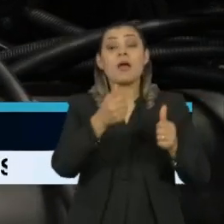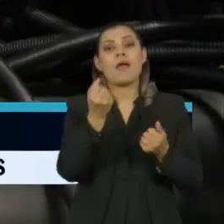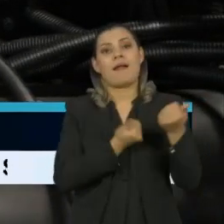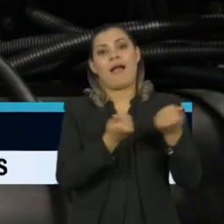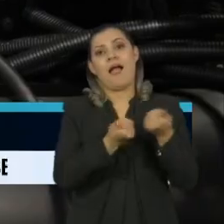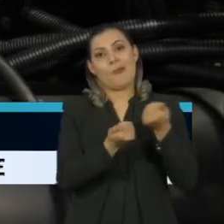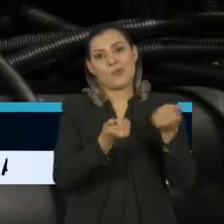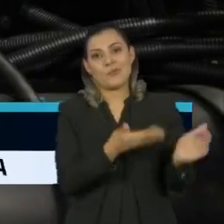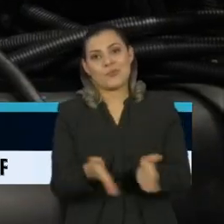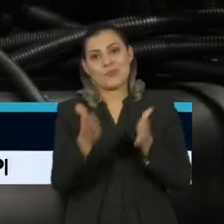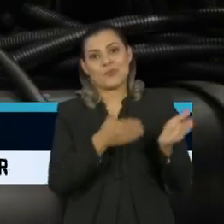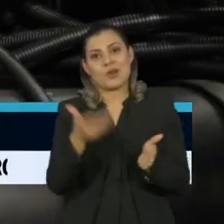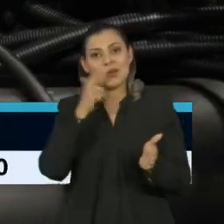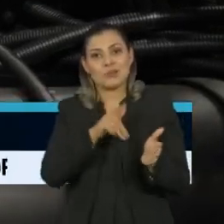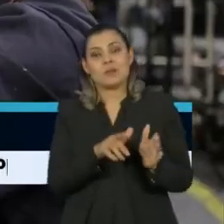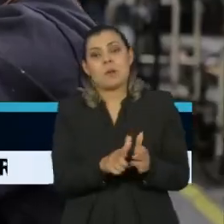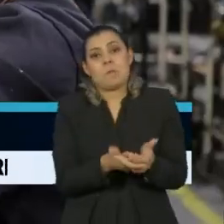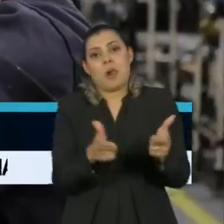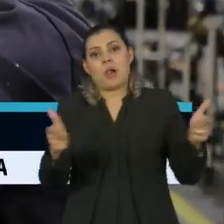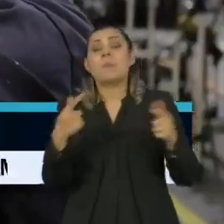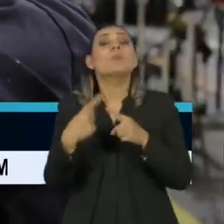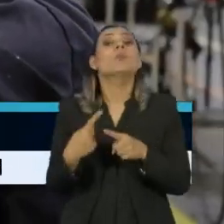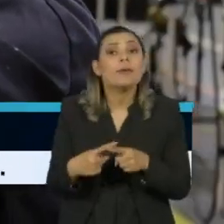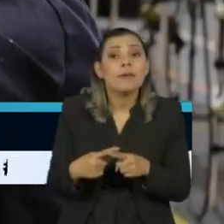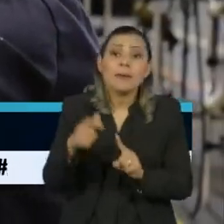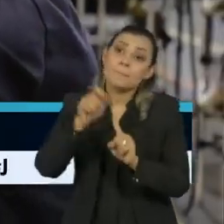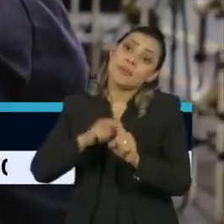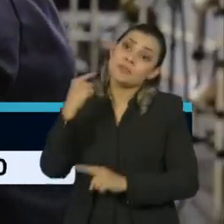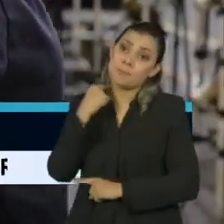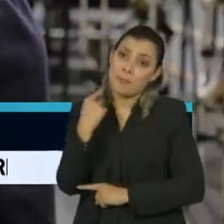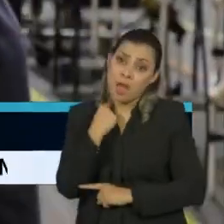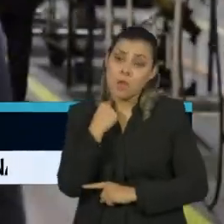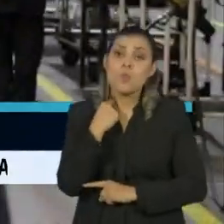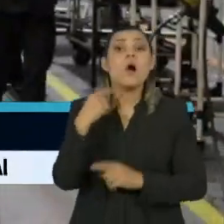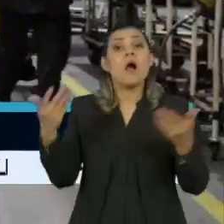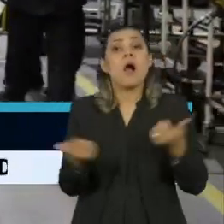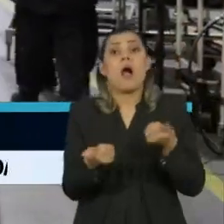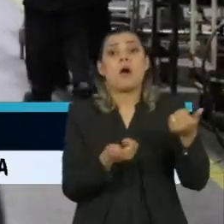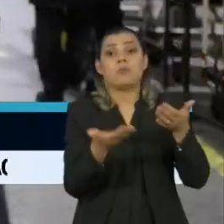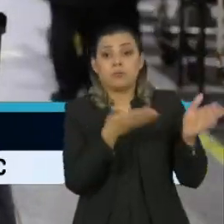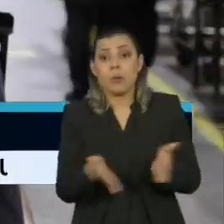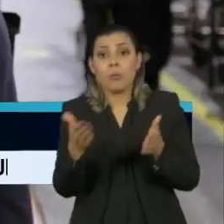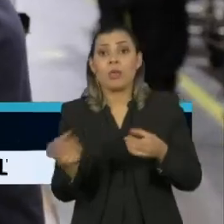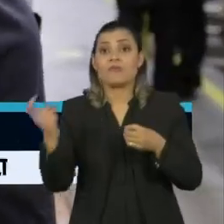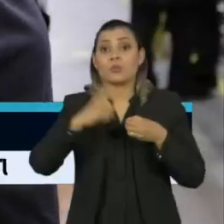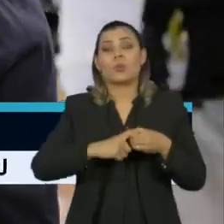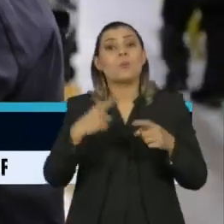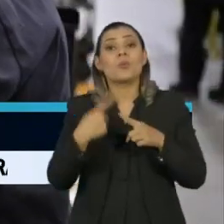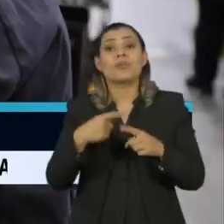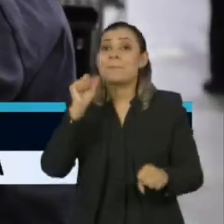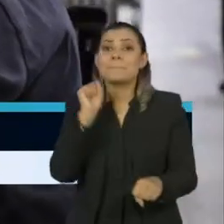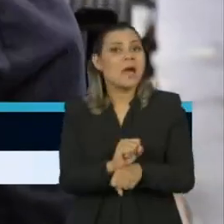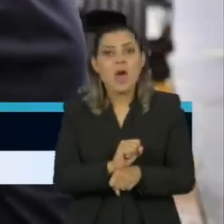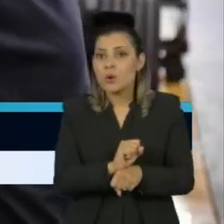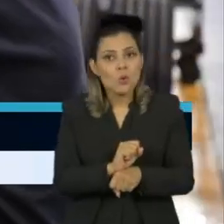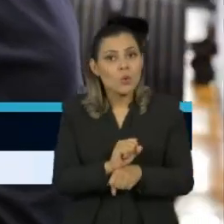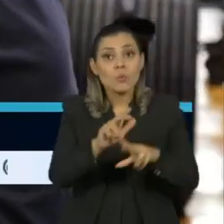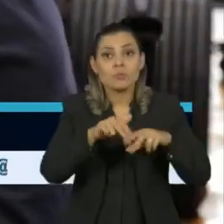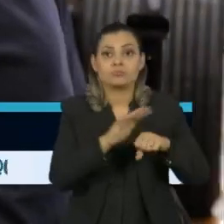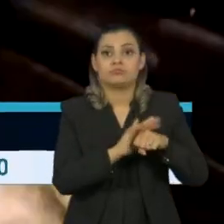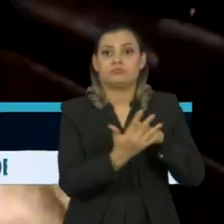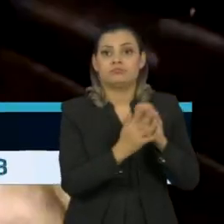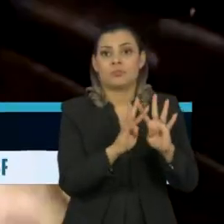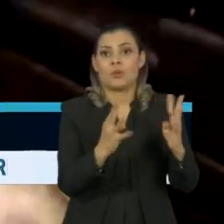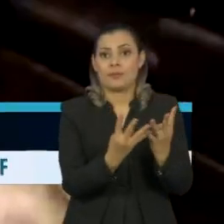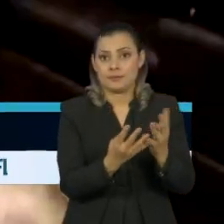automotivo, e é fácil entender a razão. Em maio, as montadoras retomaram o trabalho depois de praticamente pararem por causa da